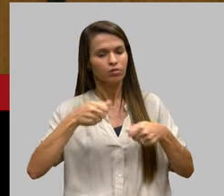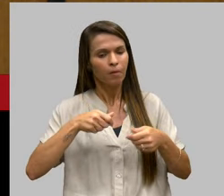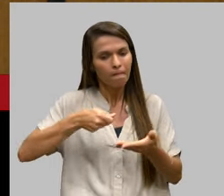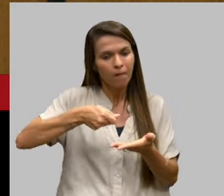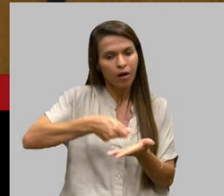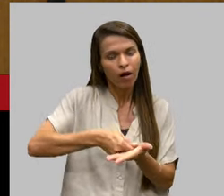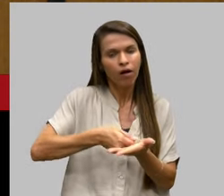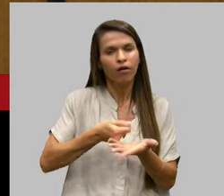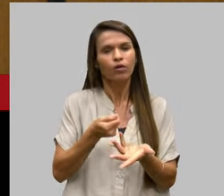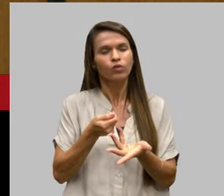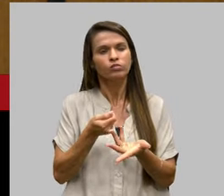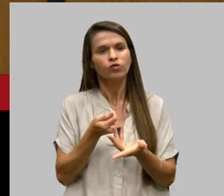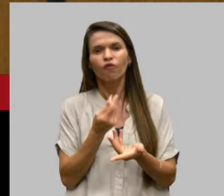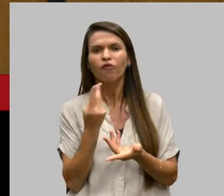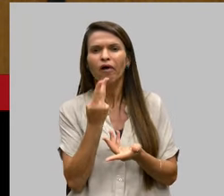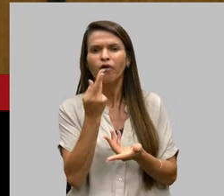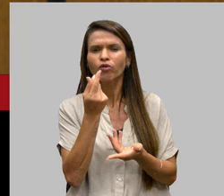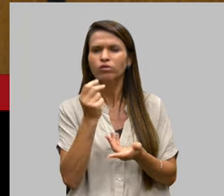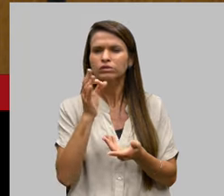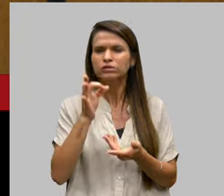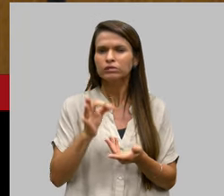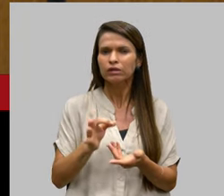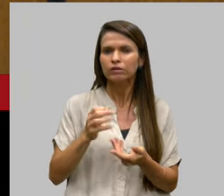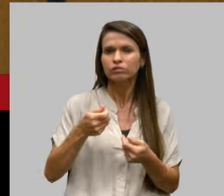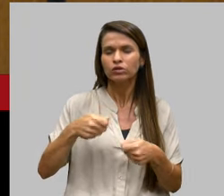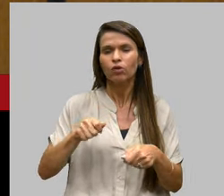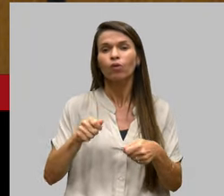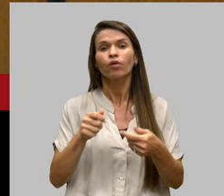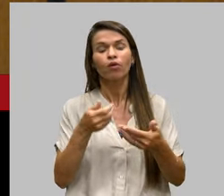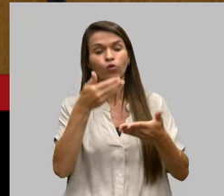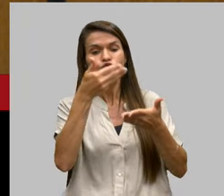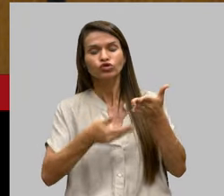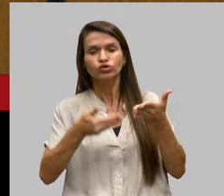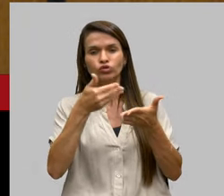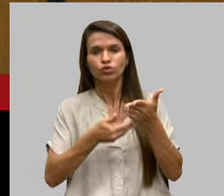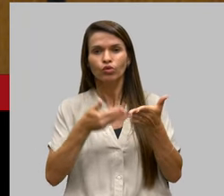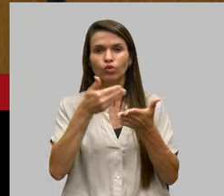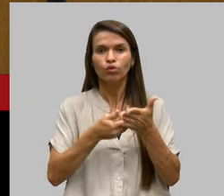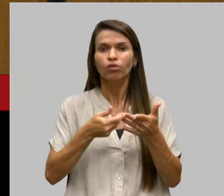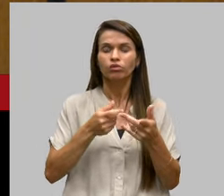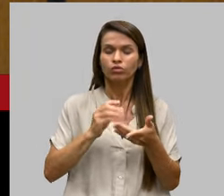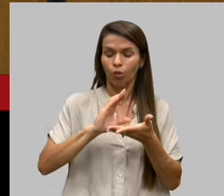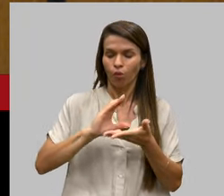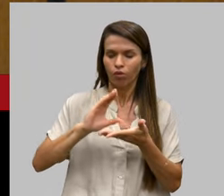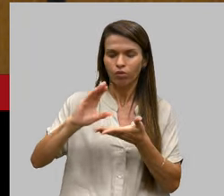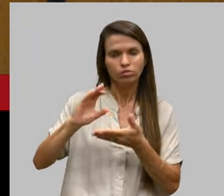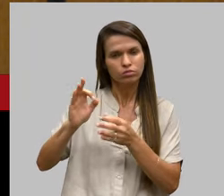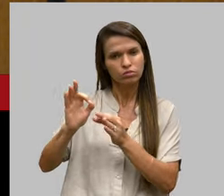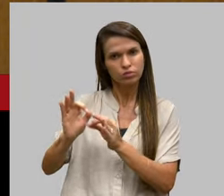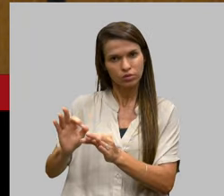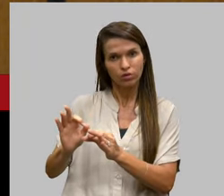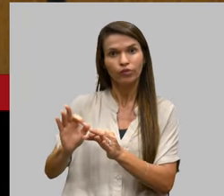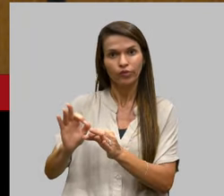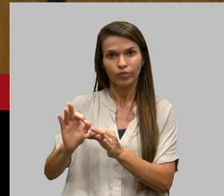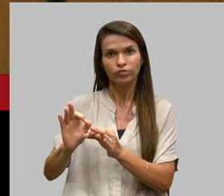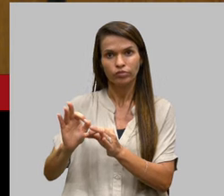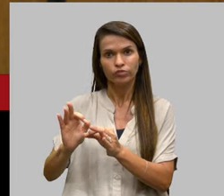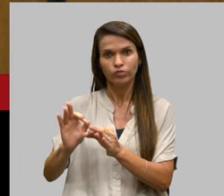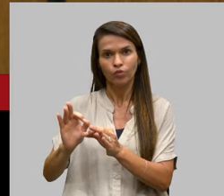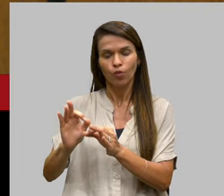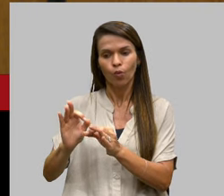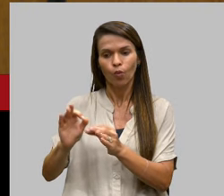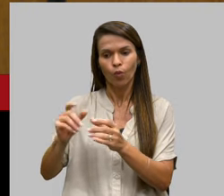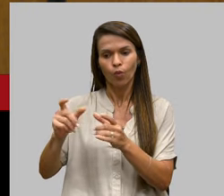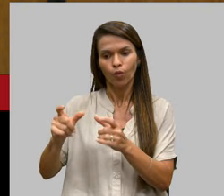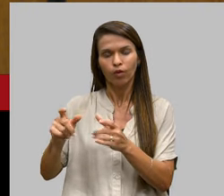quanto que ele realmente pagou Quais foram os descontos previdenciários se esse recurso está indo realmente pro fundo financeiro de